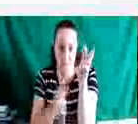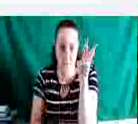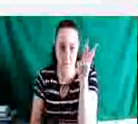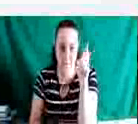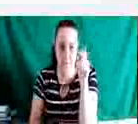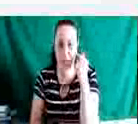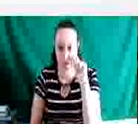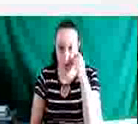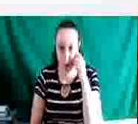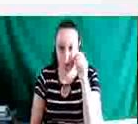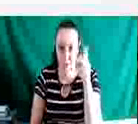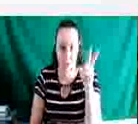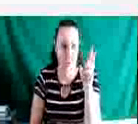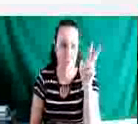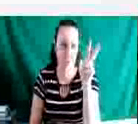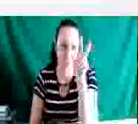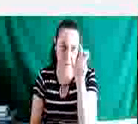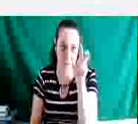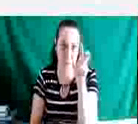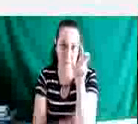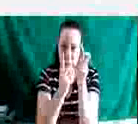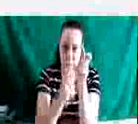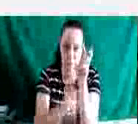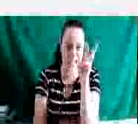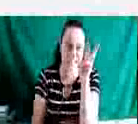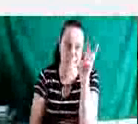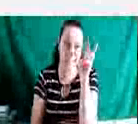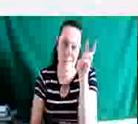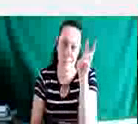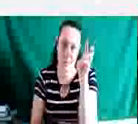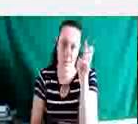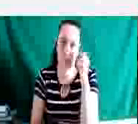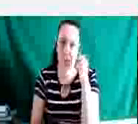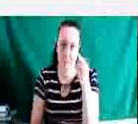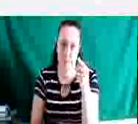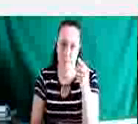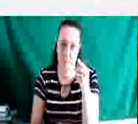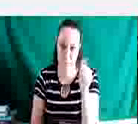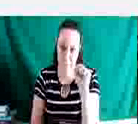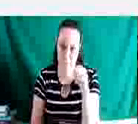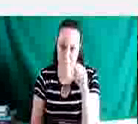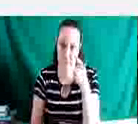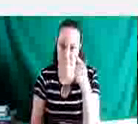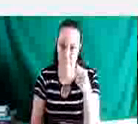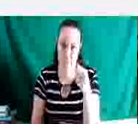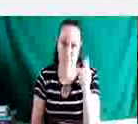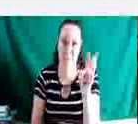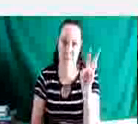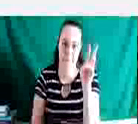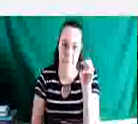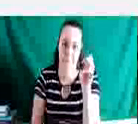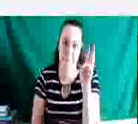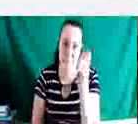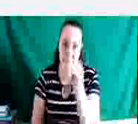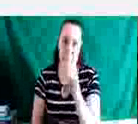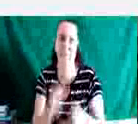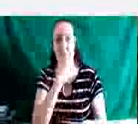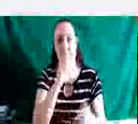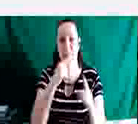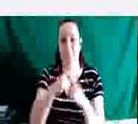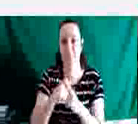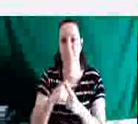programador web, utilizar essa linha aqui de comando, essa query, provavelmente ele vai explorar uma vulnerabilidade